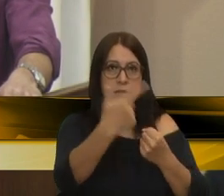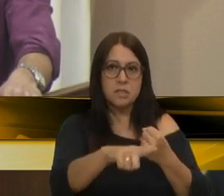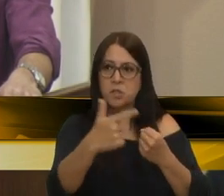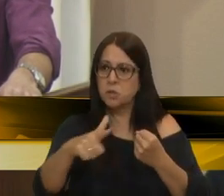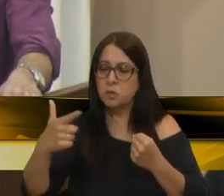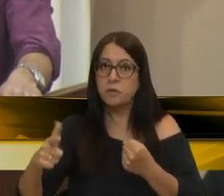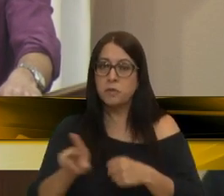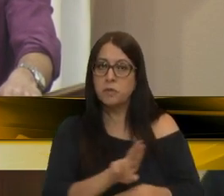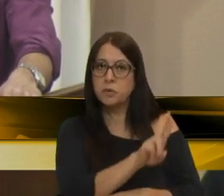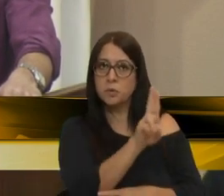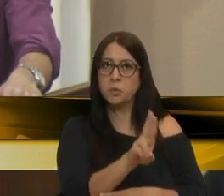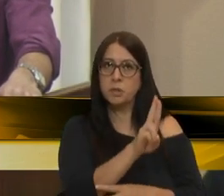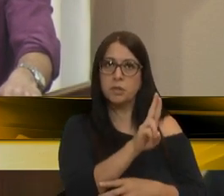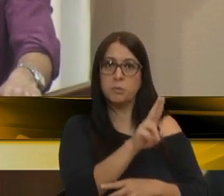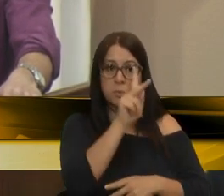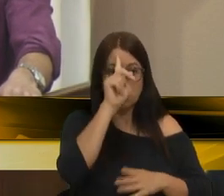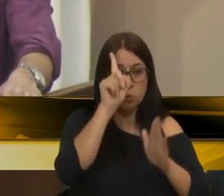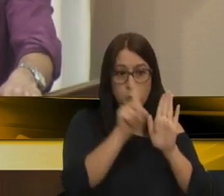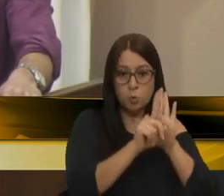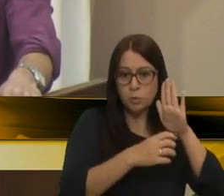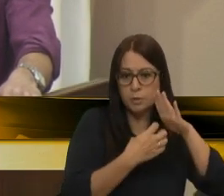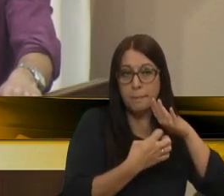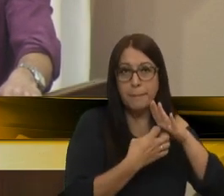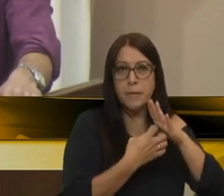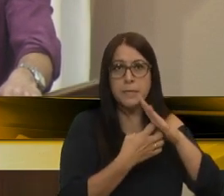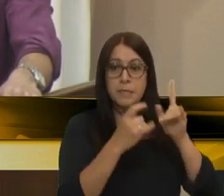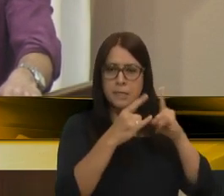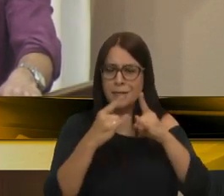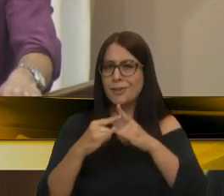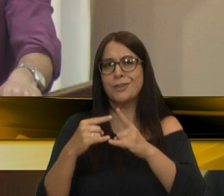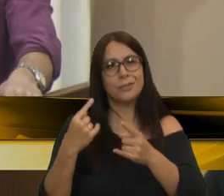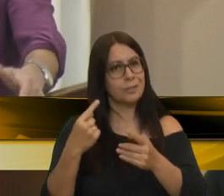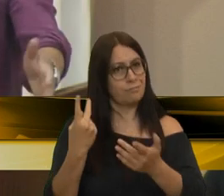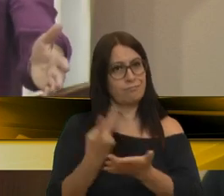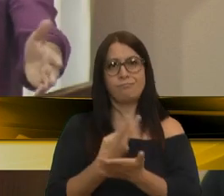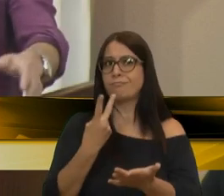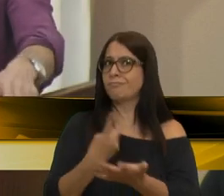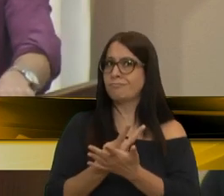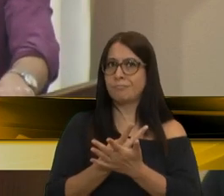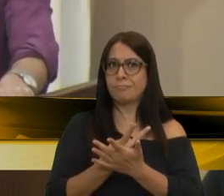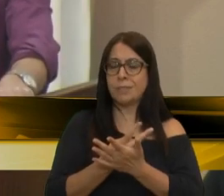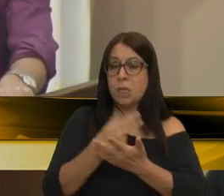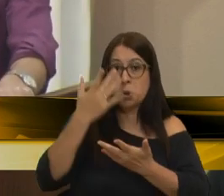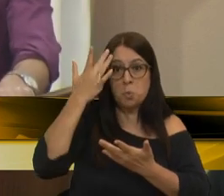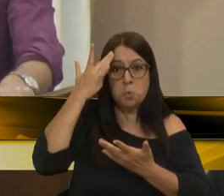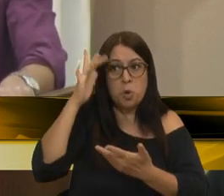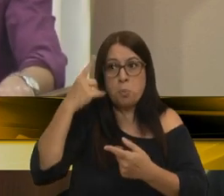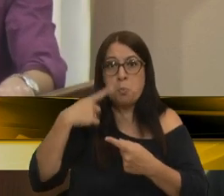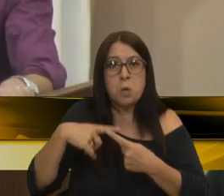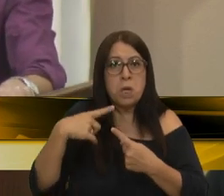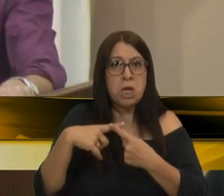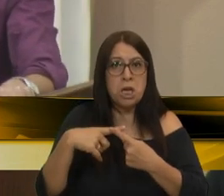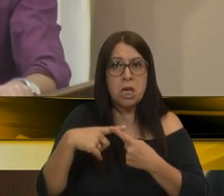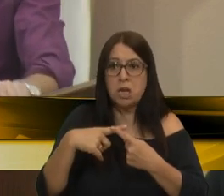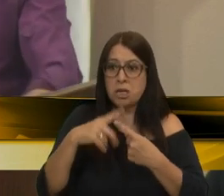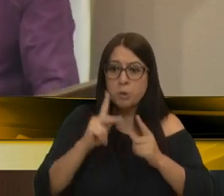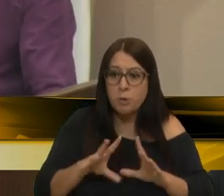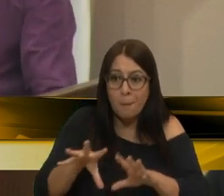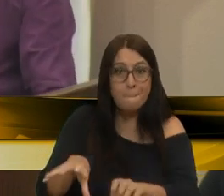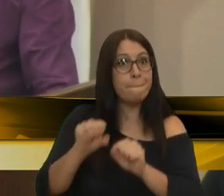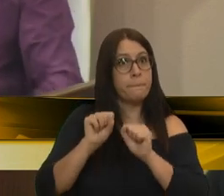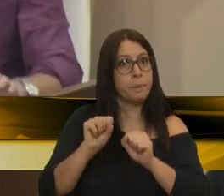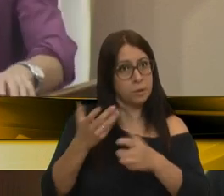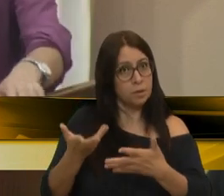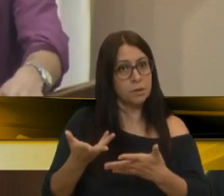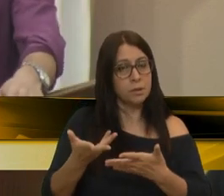usado por empresários e por entidades indevidamente, e que ninguém, eu não sei o porquê, não tira.